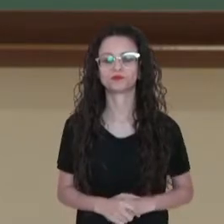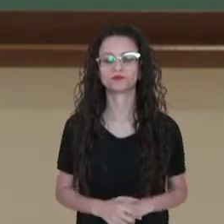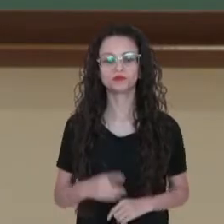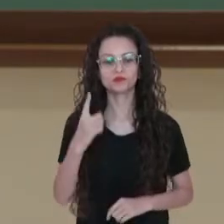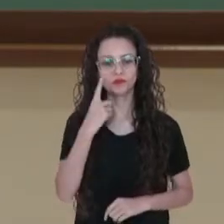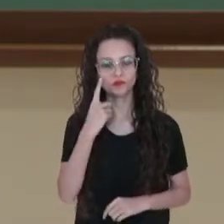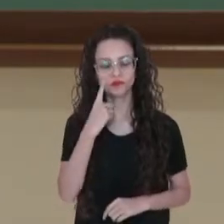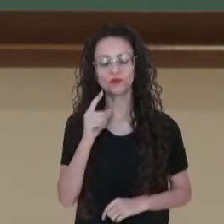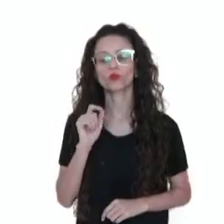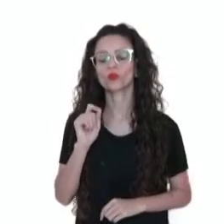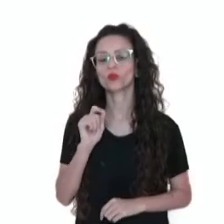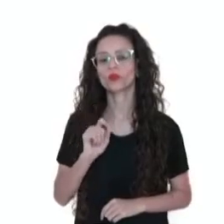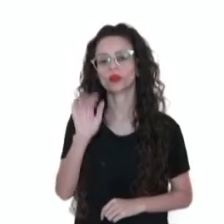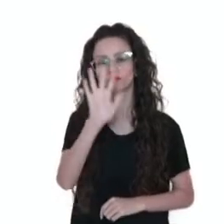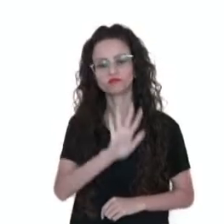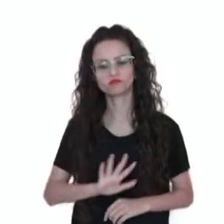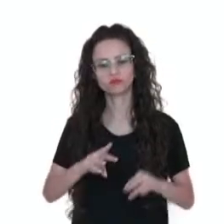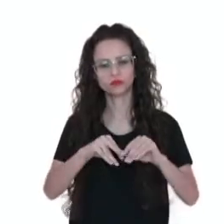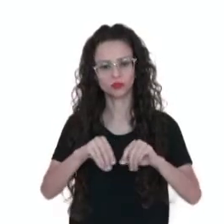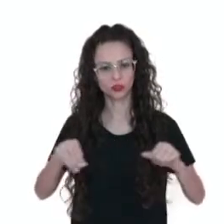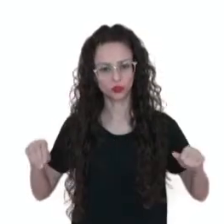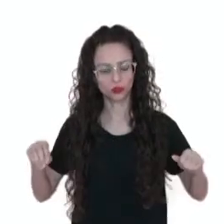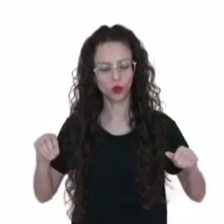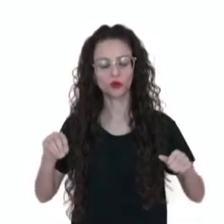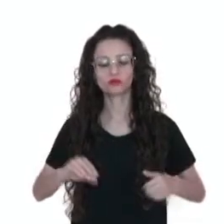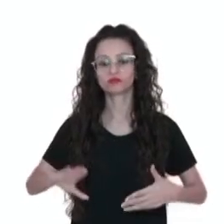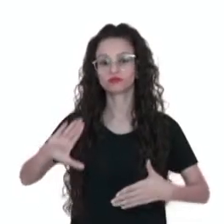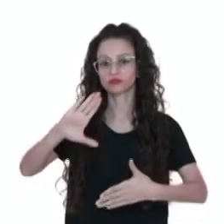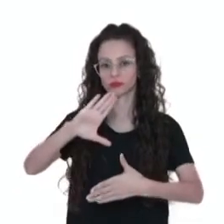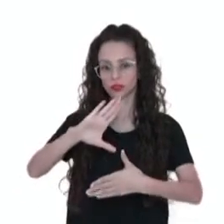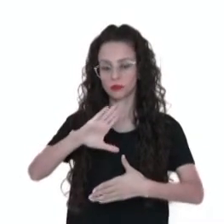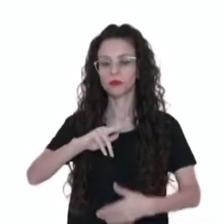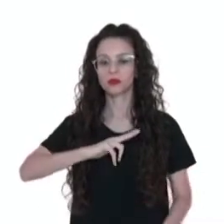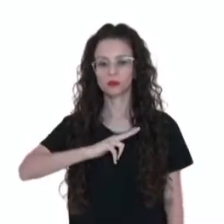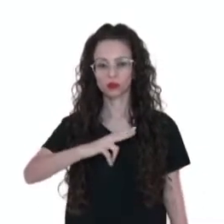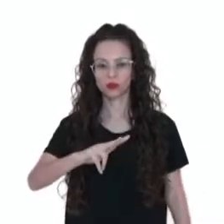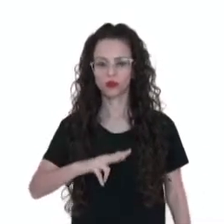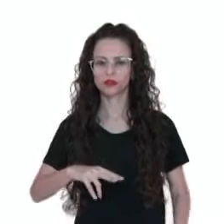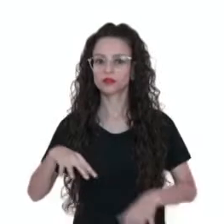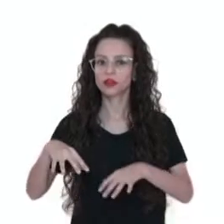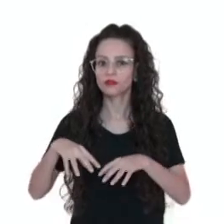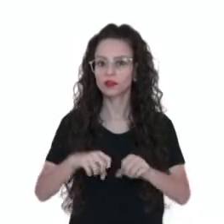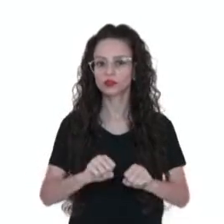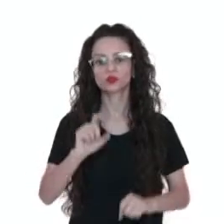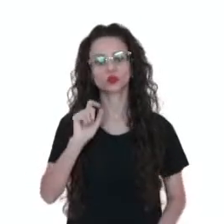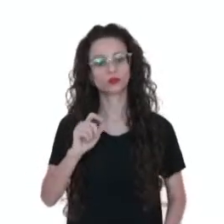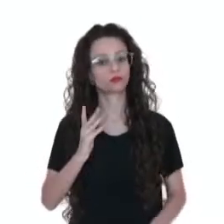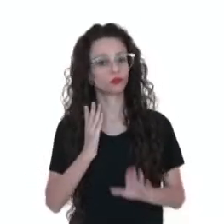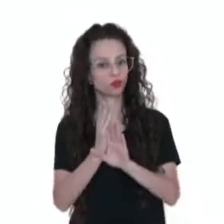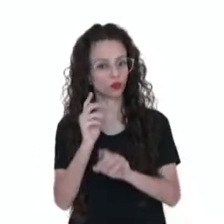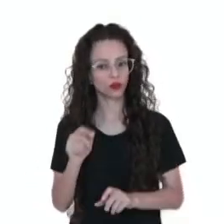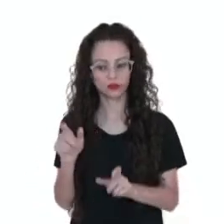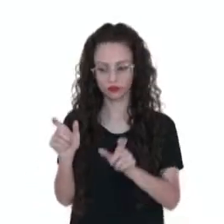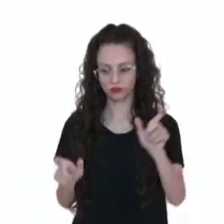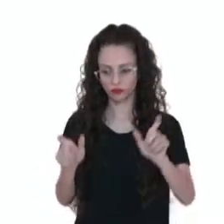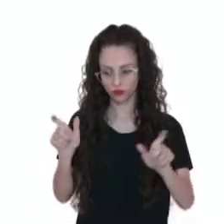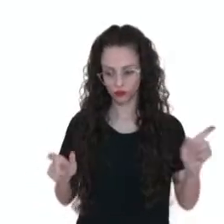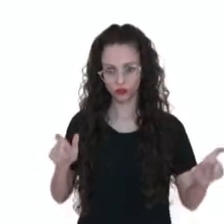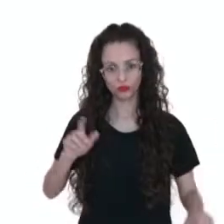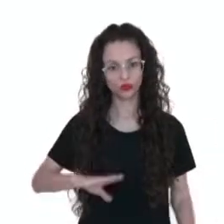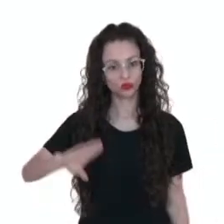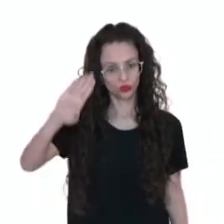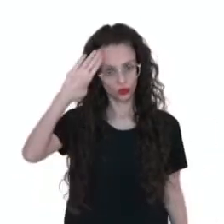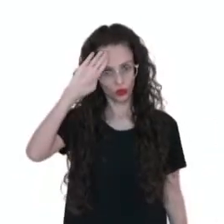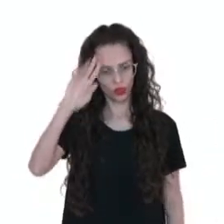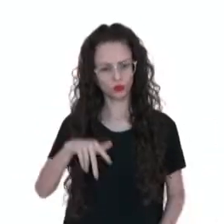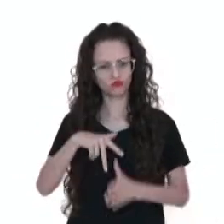território na América Portuguesa. O avanço da colonização na América Portuguesa se deu à ação dos soldados, dos